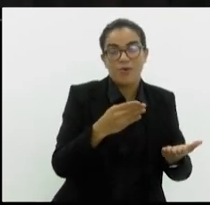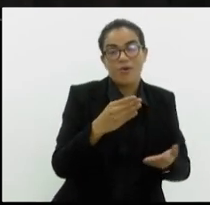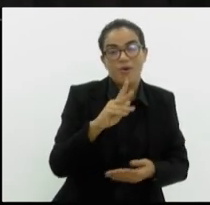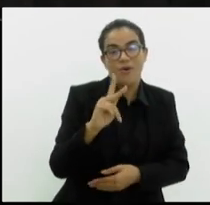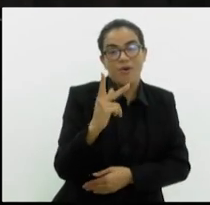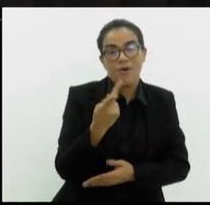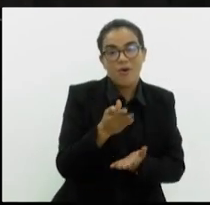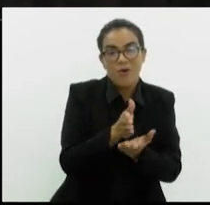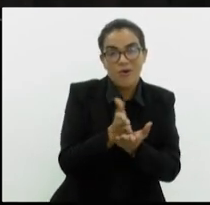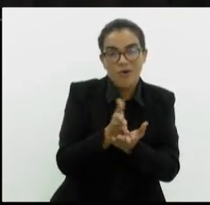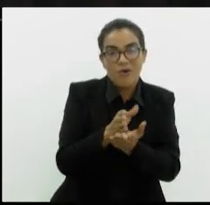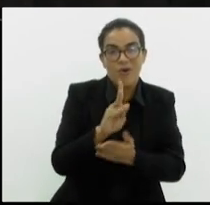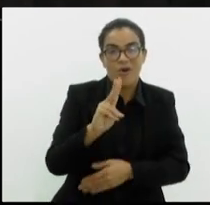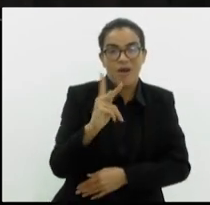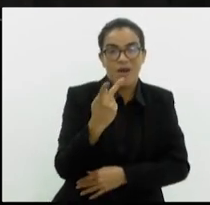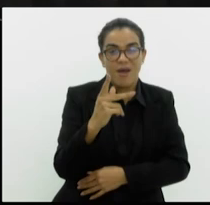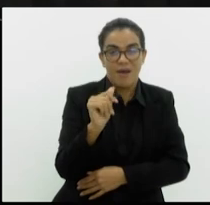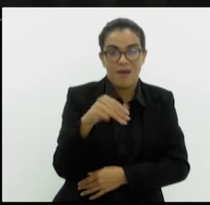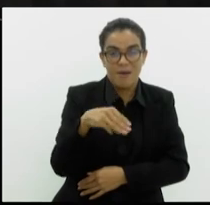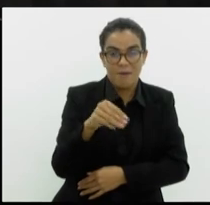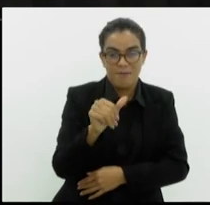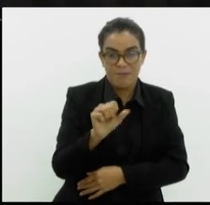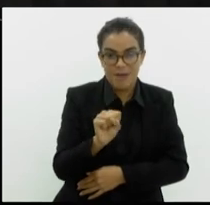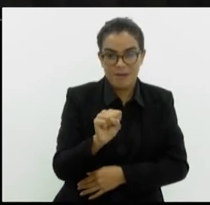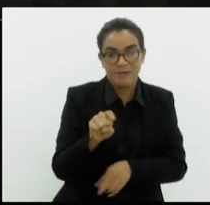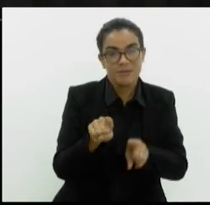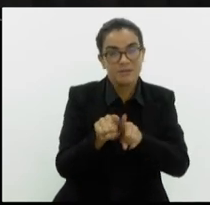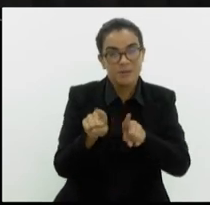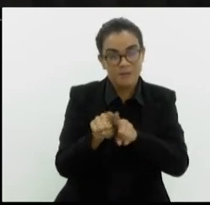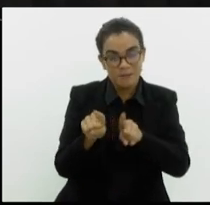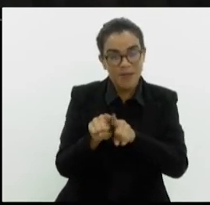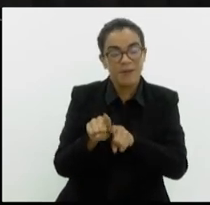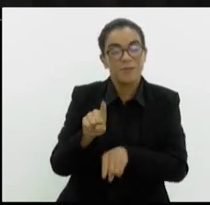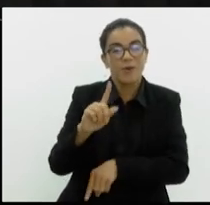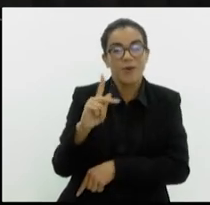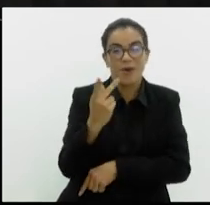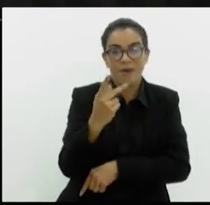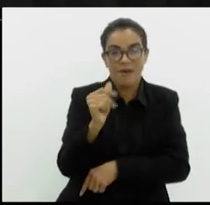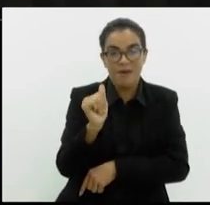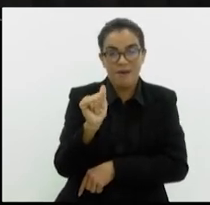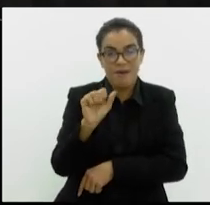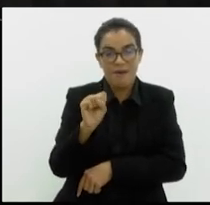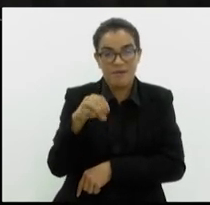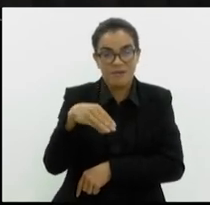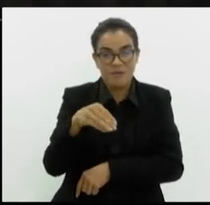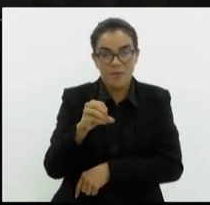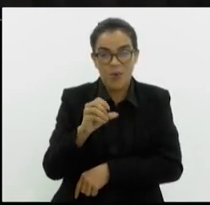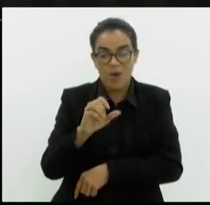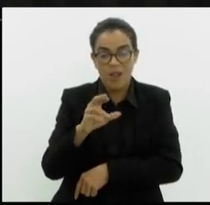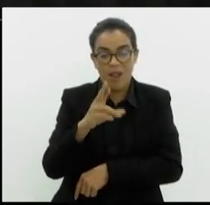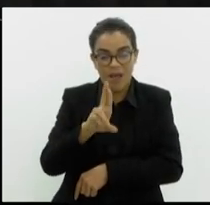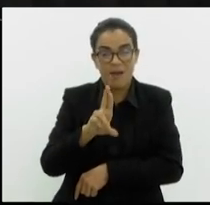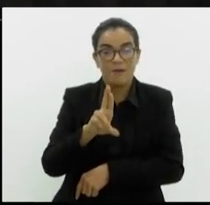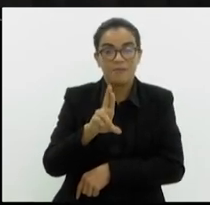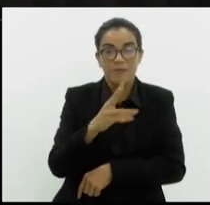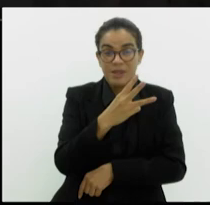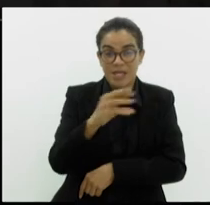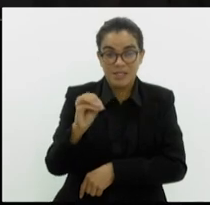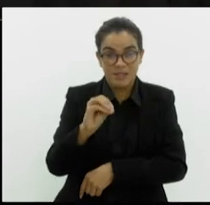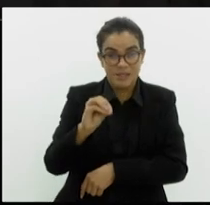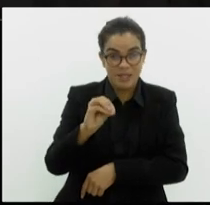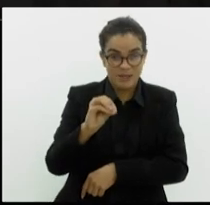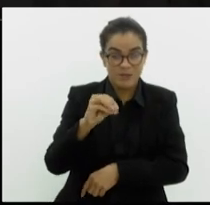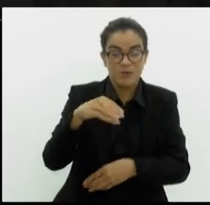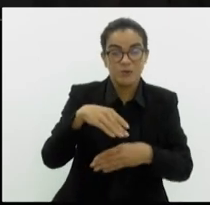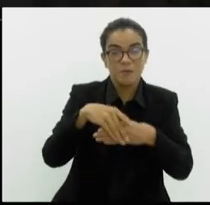de dólares por ano ao Hezbollah e dá 1 bilhão de dólares por ano ao